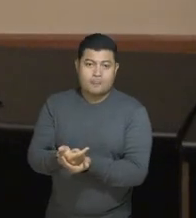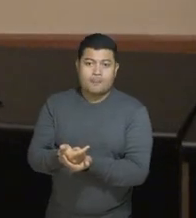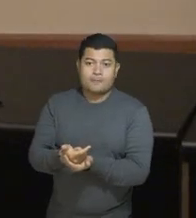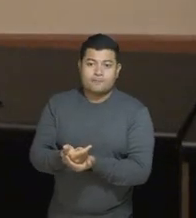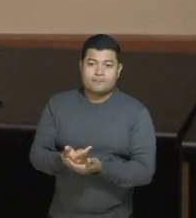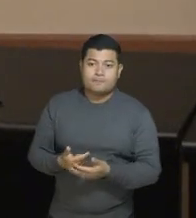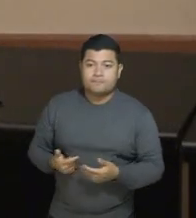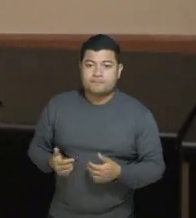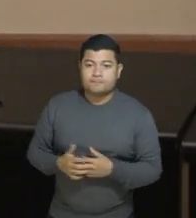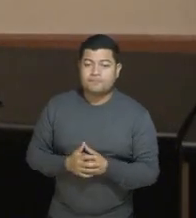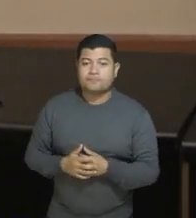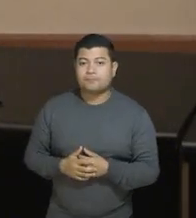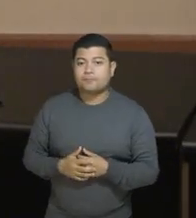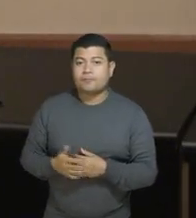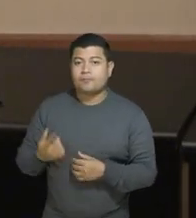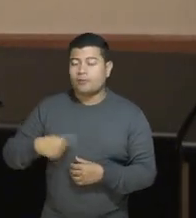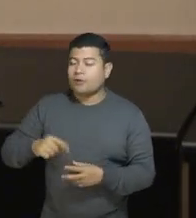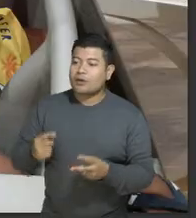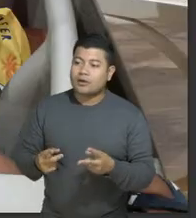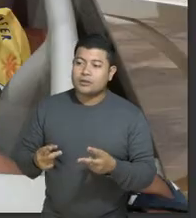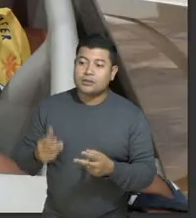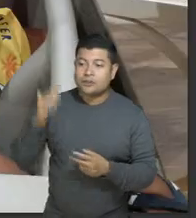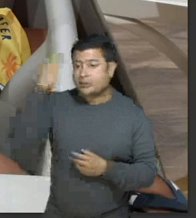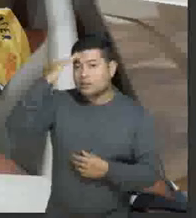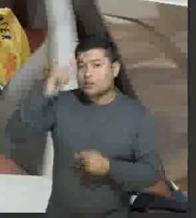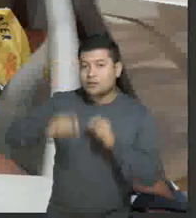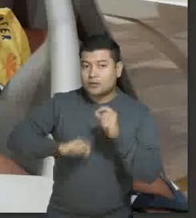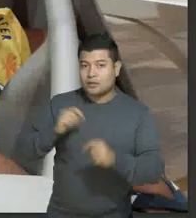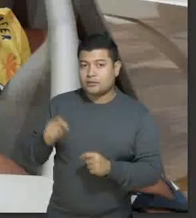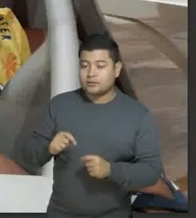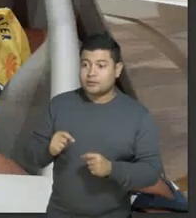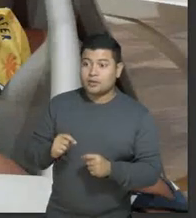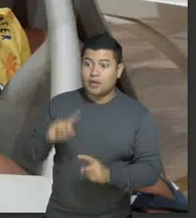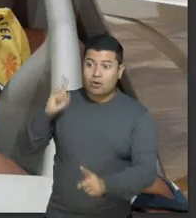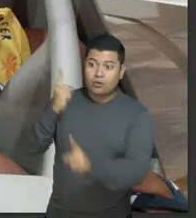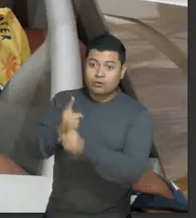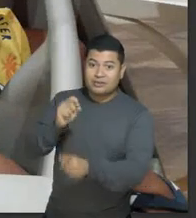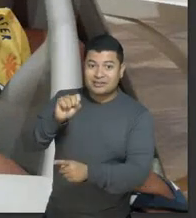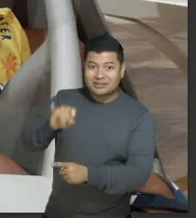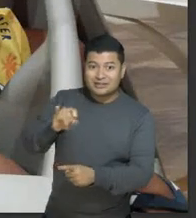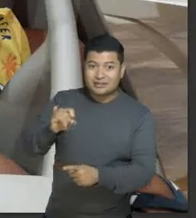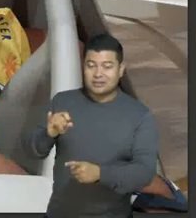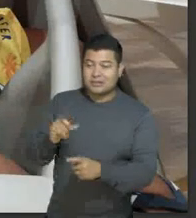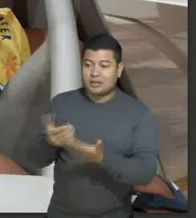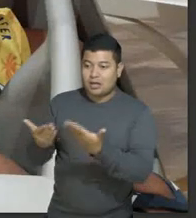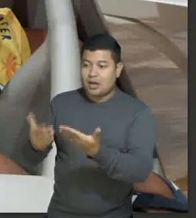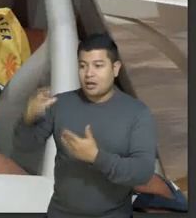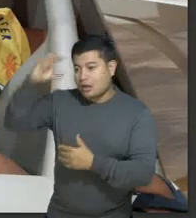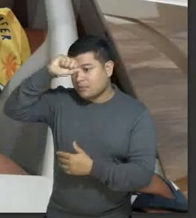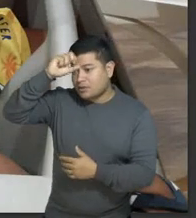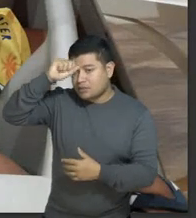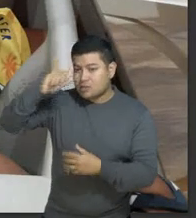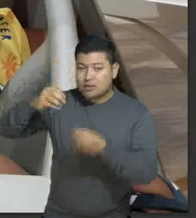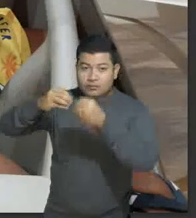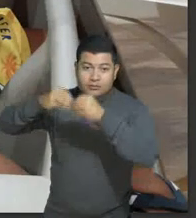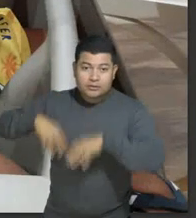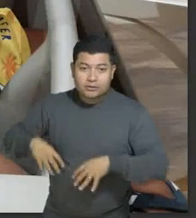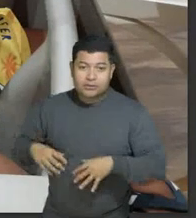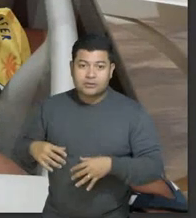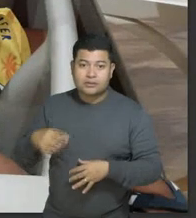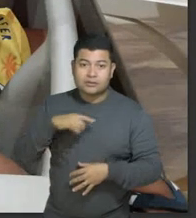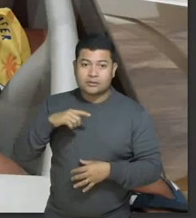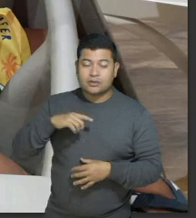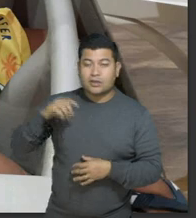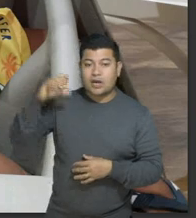queria ver? A gente queria descobrir se realmente o baixo desempenho em consciência fonêmica, lá